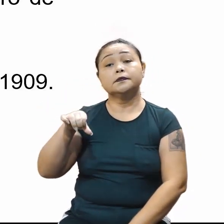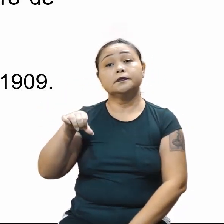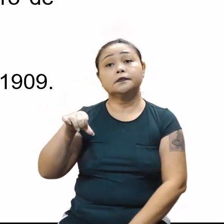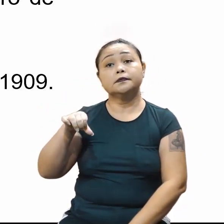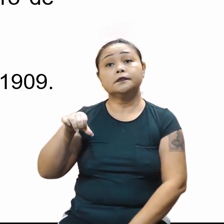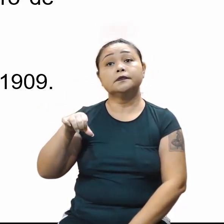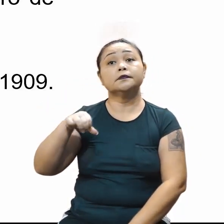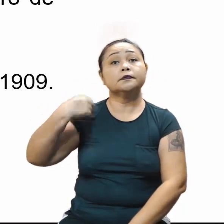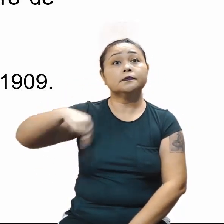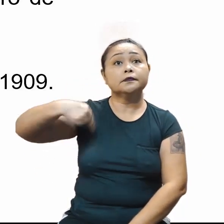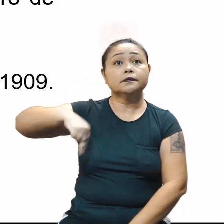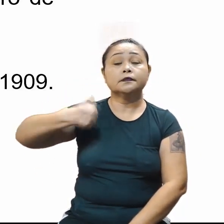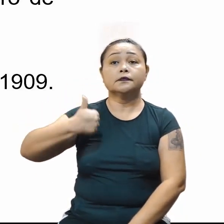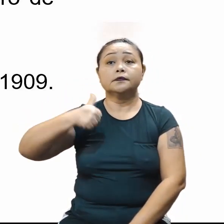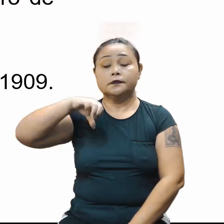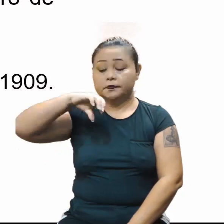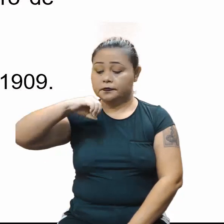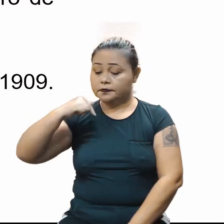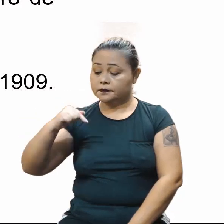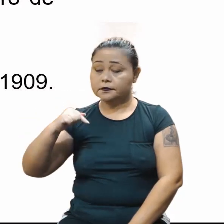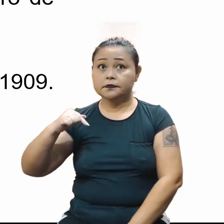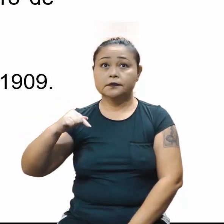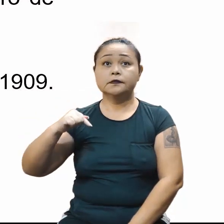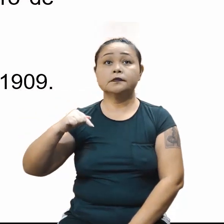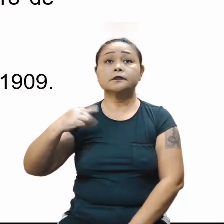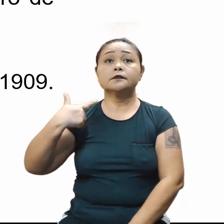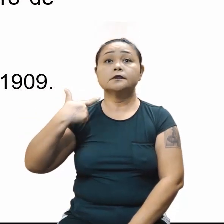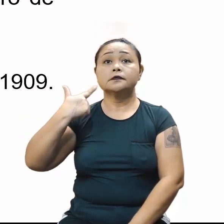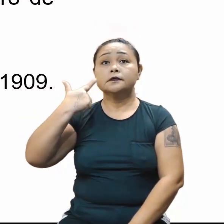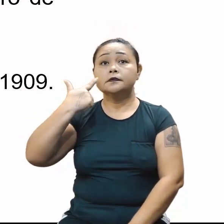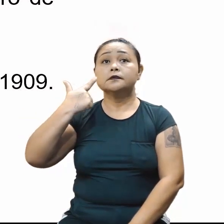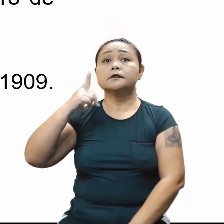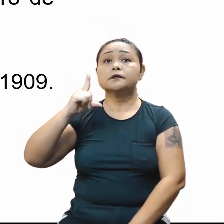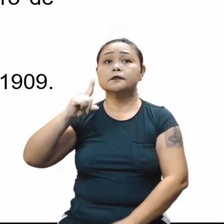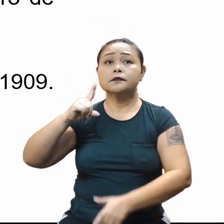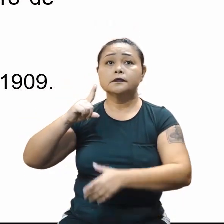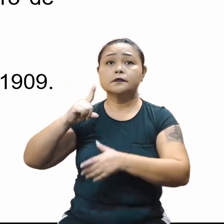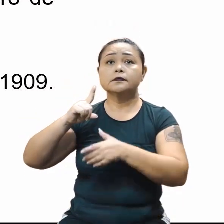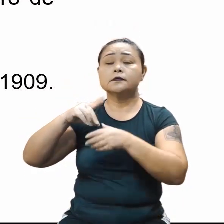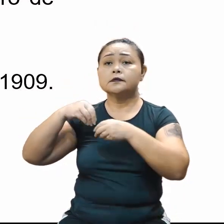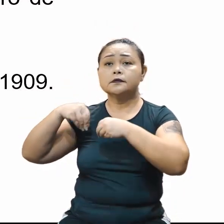29 de novembro de 1907, reconhecimento de